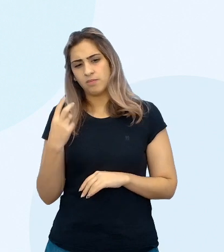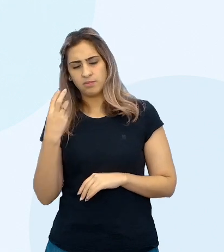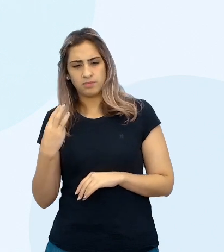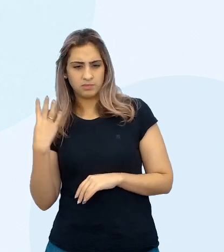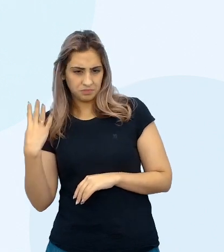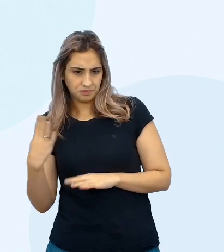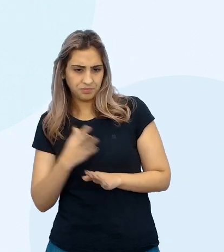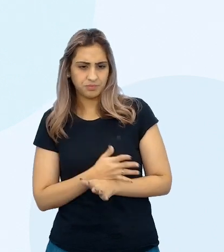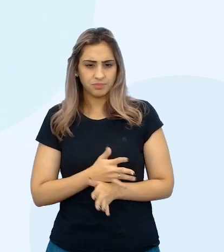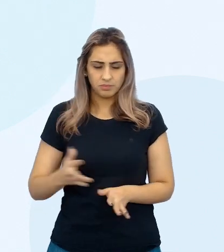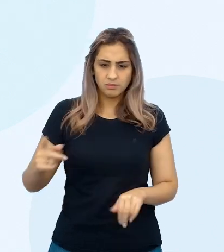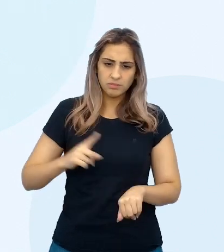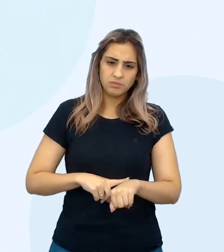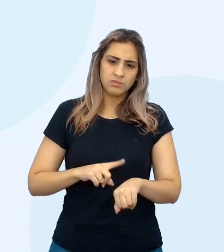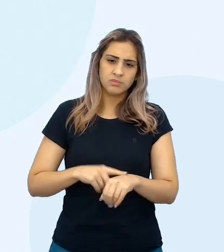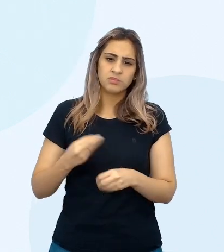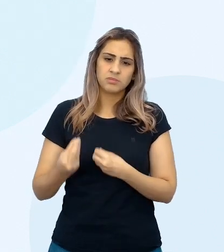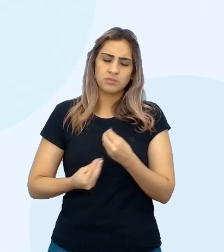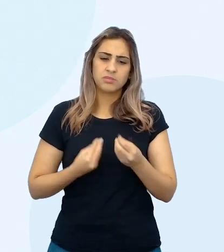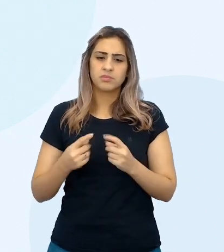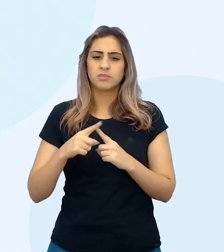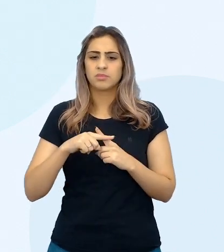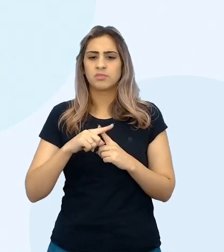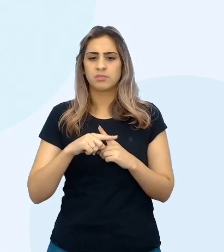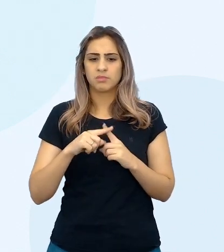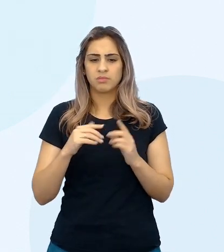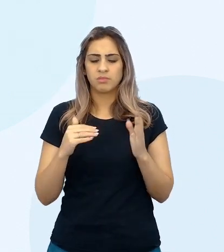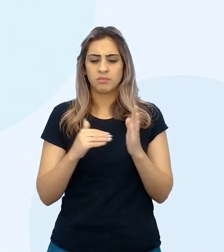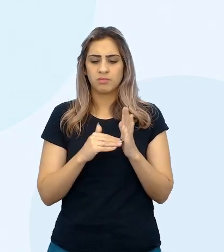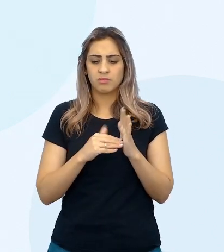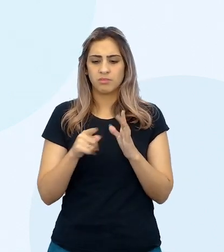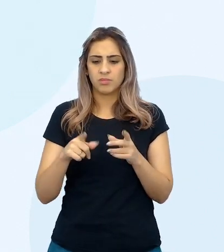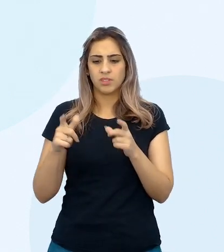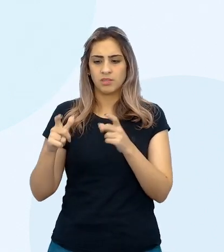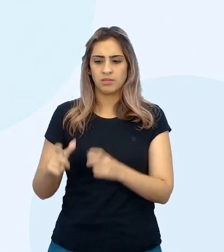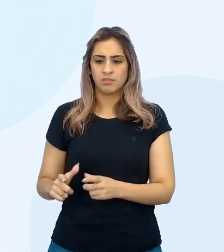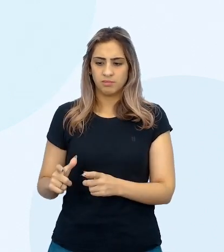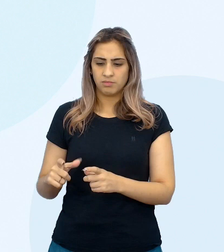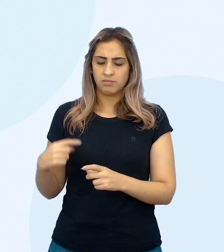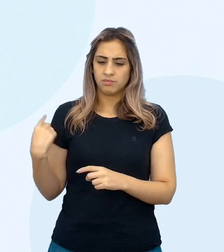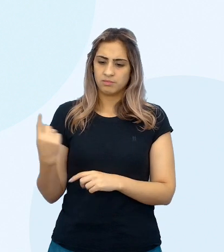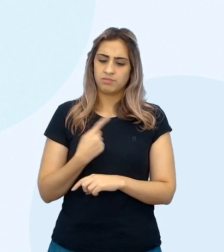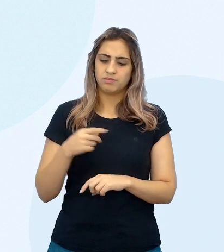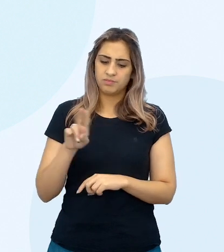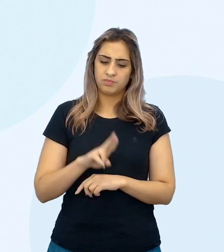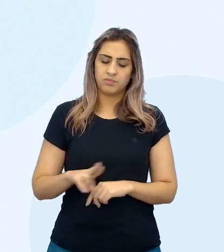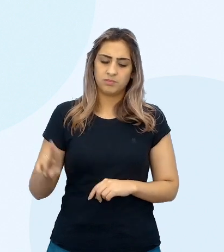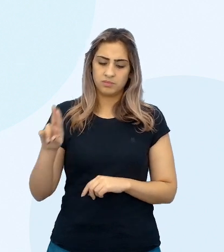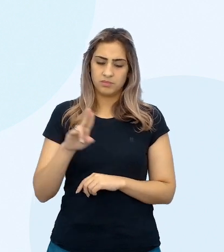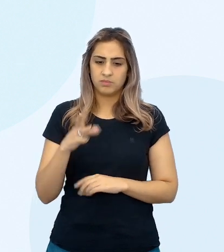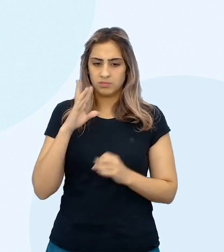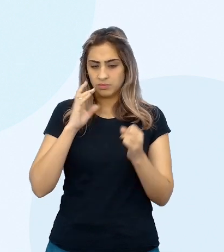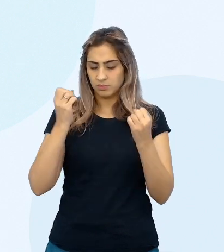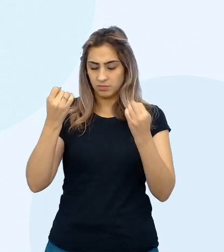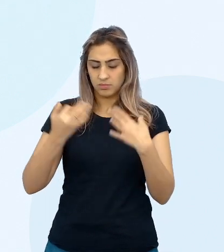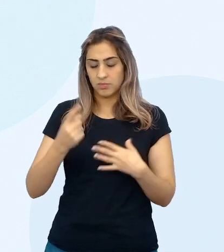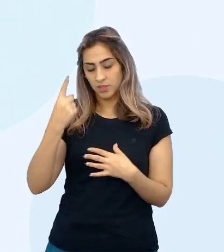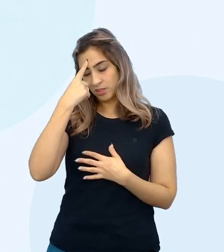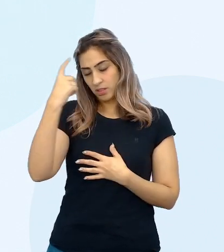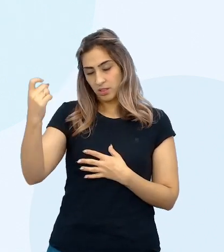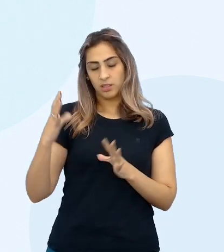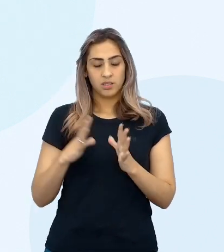4, passar do tempo, como que tá a temperatura máxima e mínima dessa região, Ok. tá bom? E a gente vai usar isso para explicar o quê? A ideia